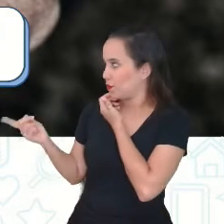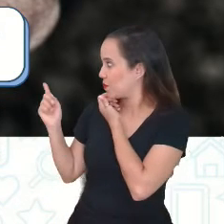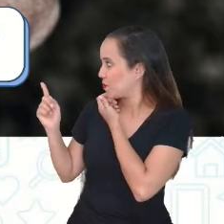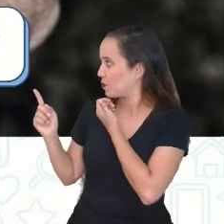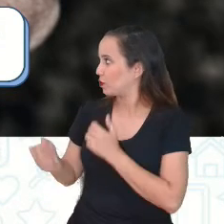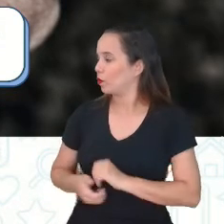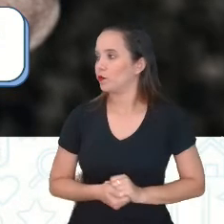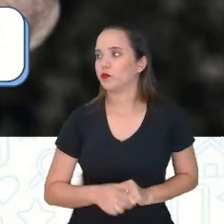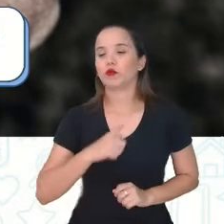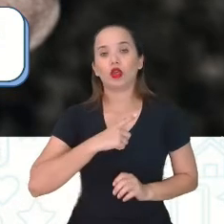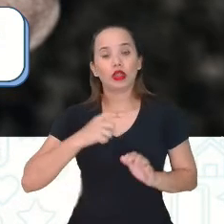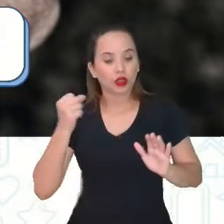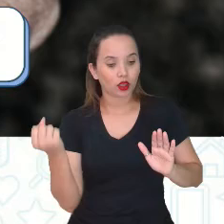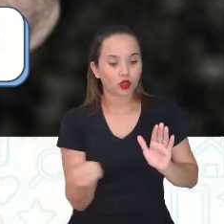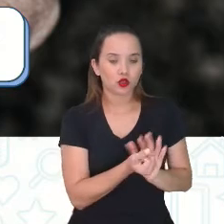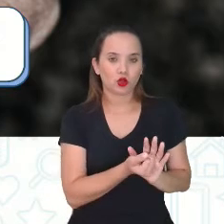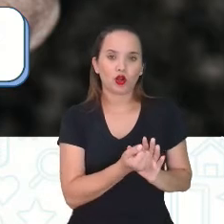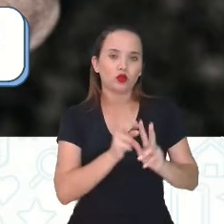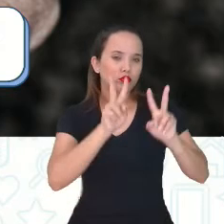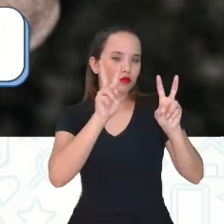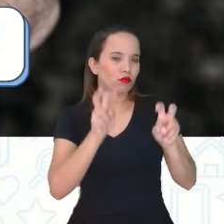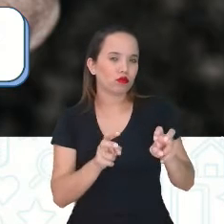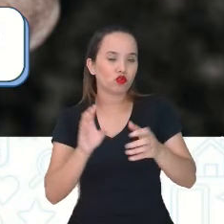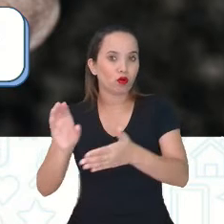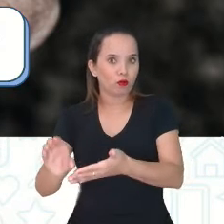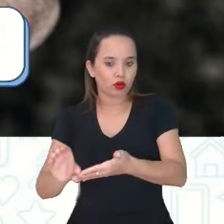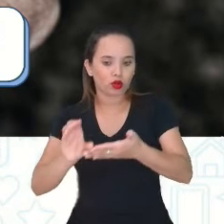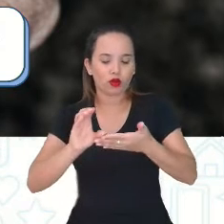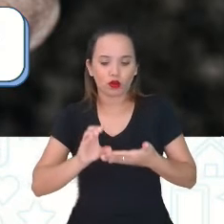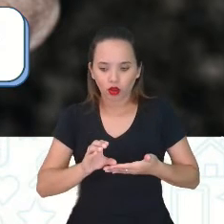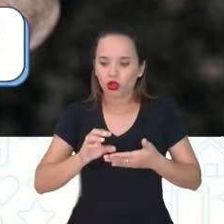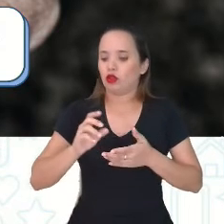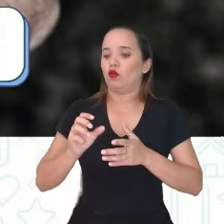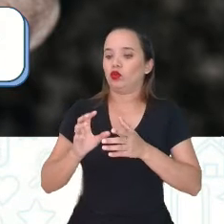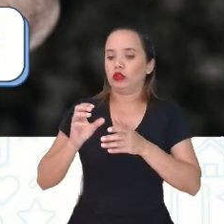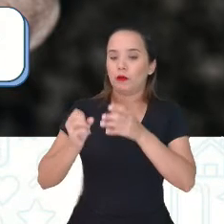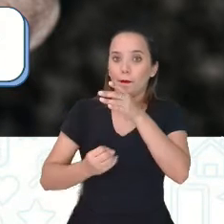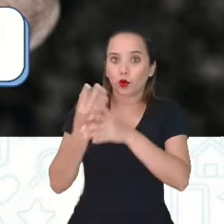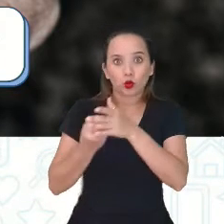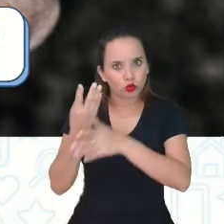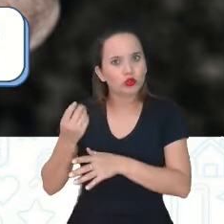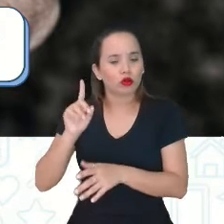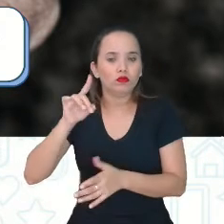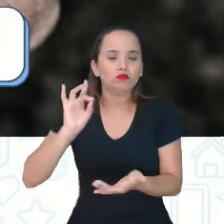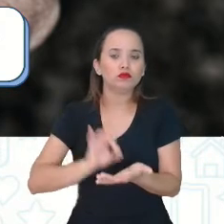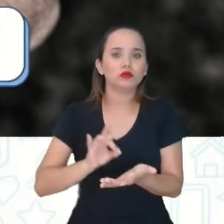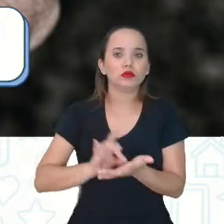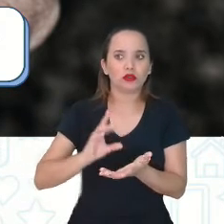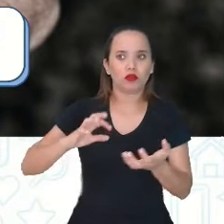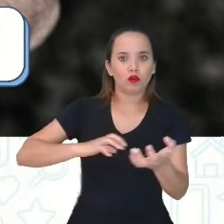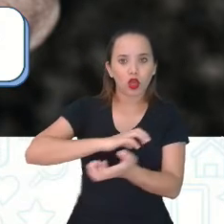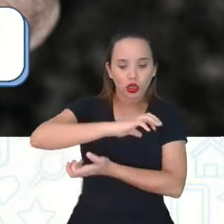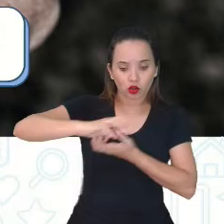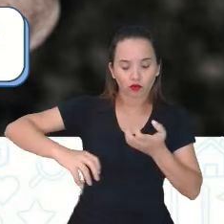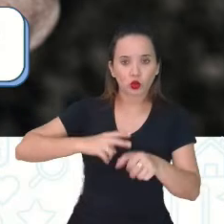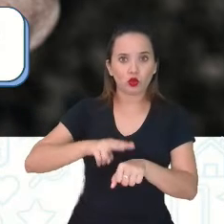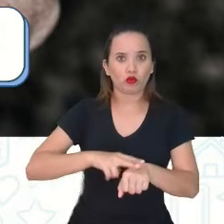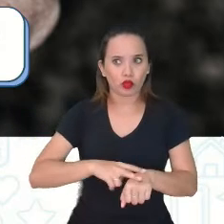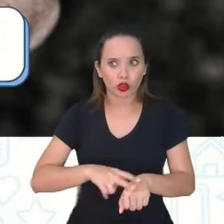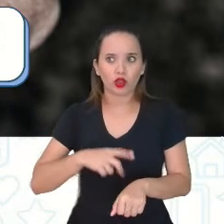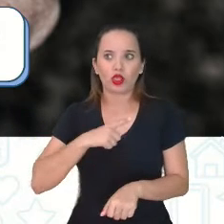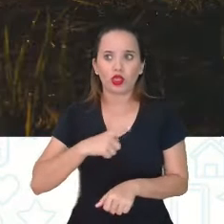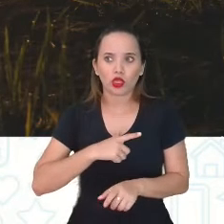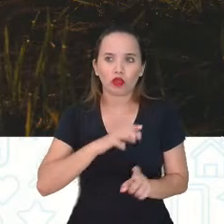se registrado ganhos produtivos, que a gente estava falando, em diversos países, a Revolução Verde trouxe consigo consequências